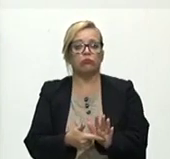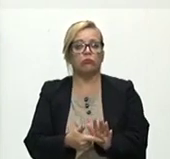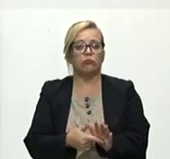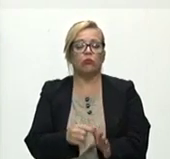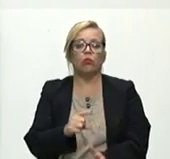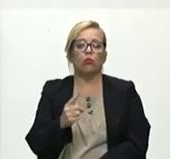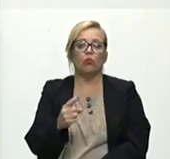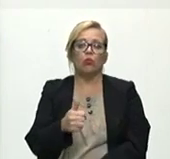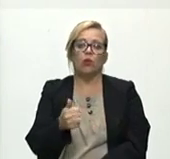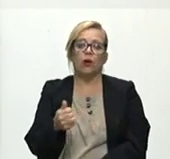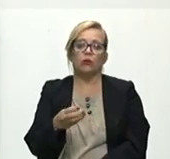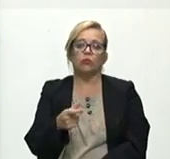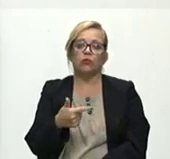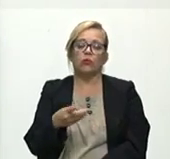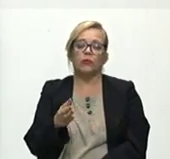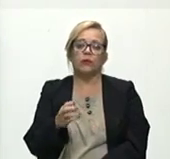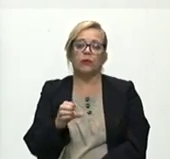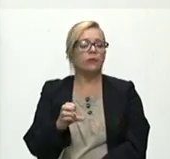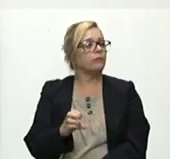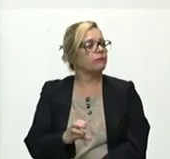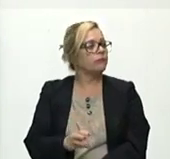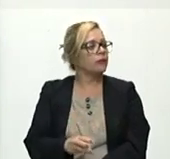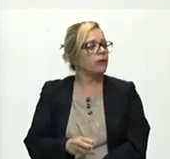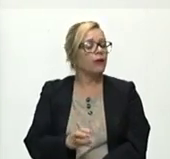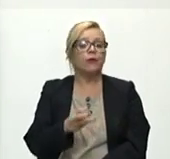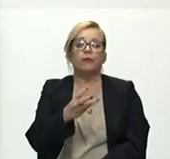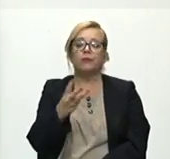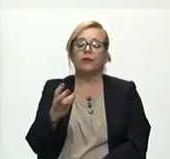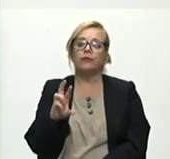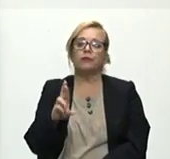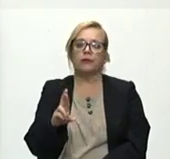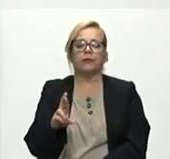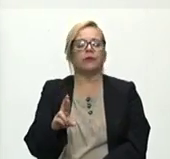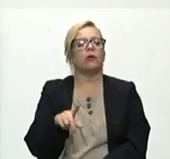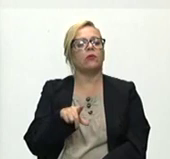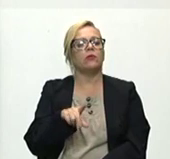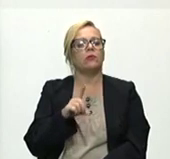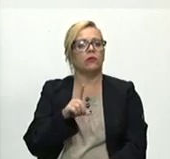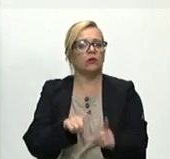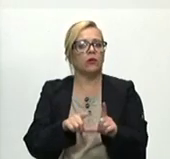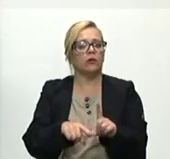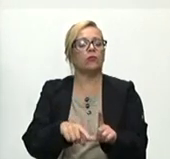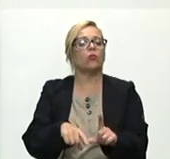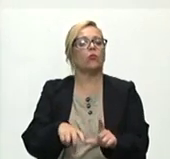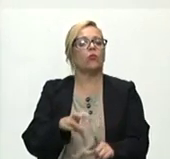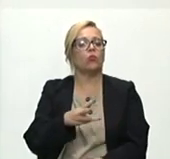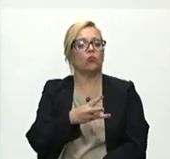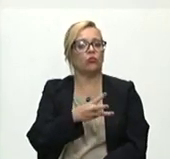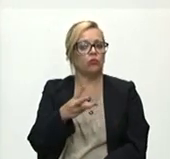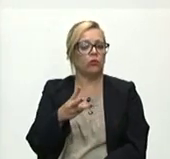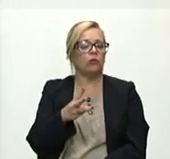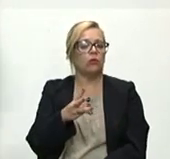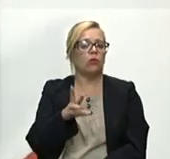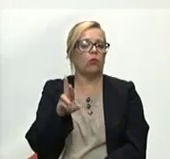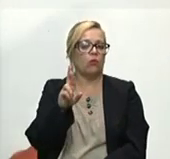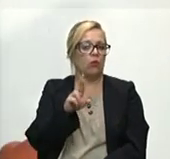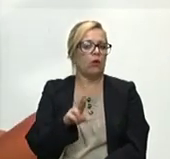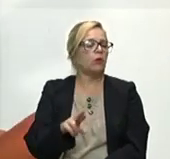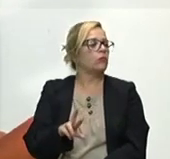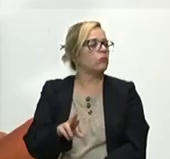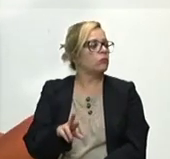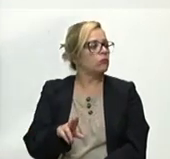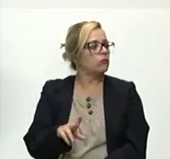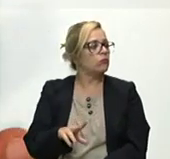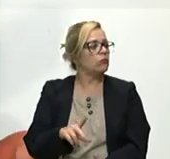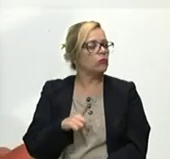A, 2 é o B e 3 é o R. É o R que nós queremos, coeficiente de correlação. Então, digito o número 3, igual,